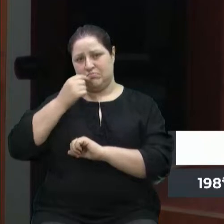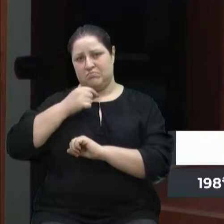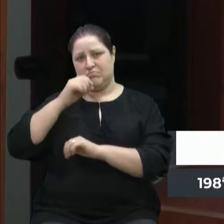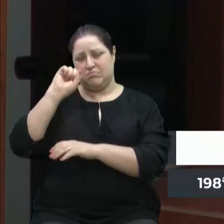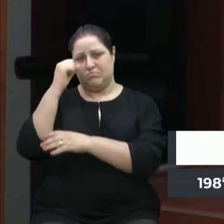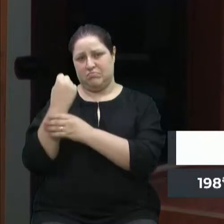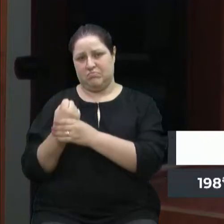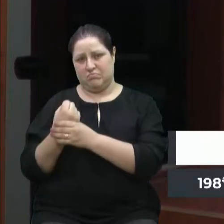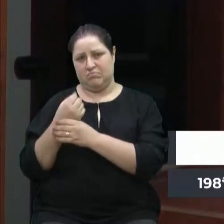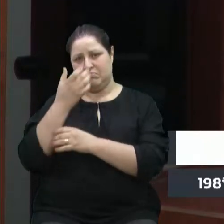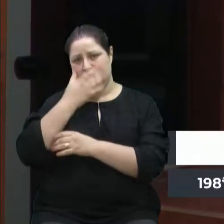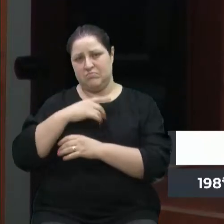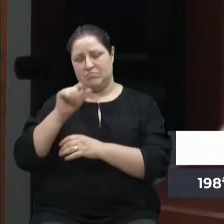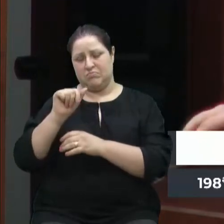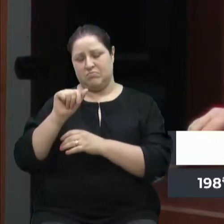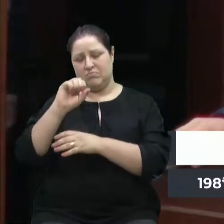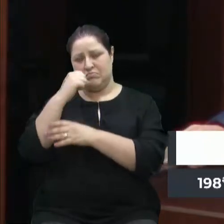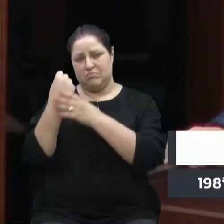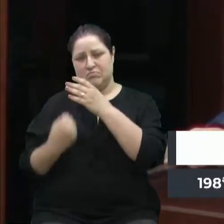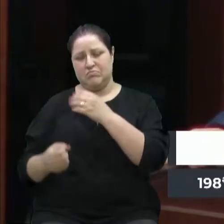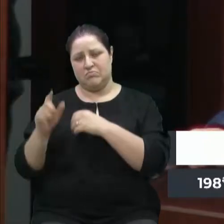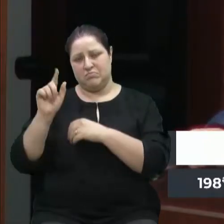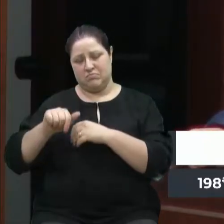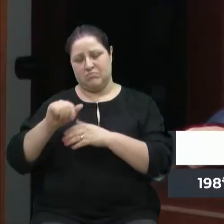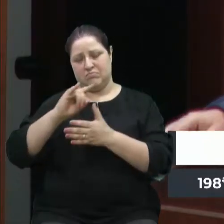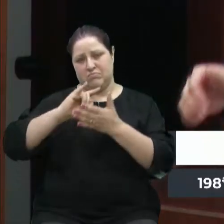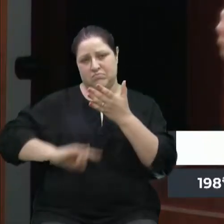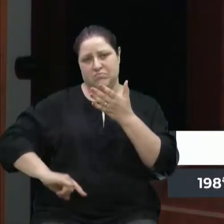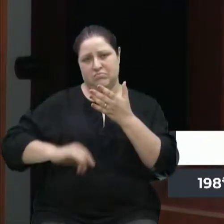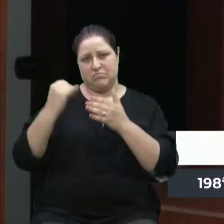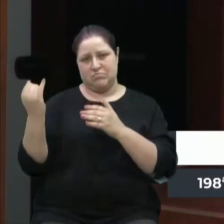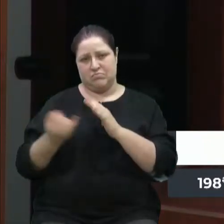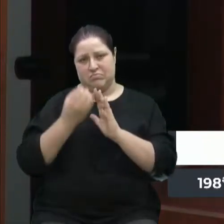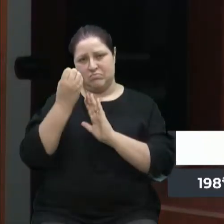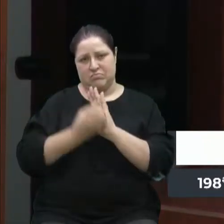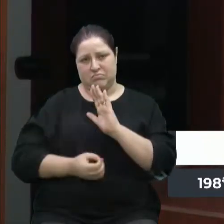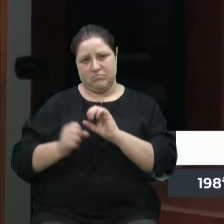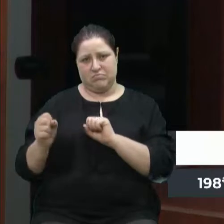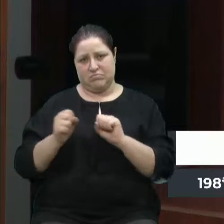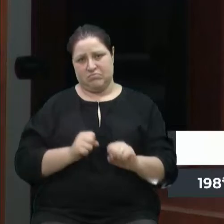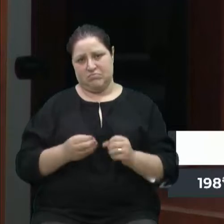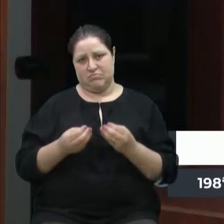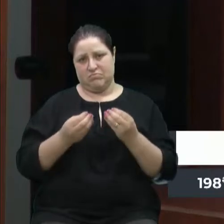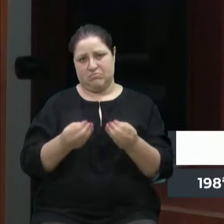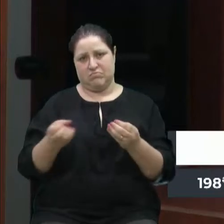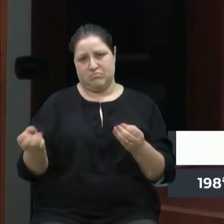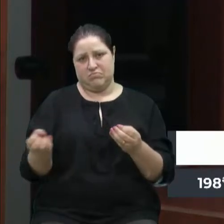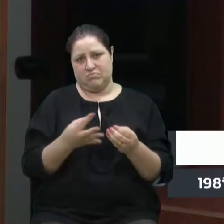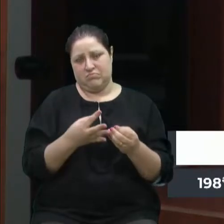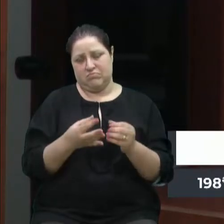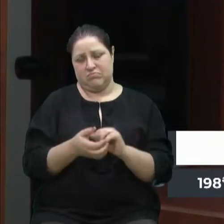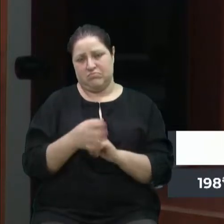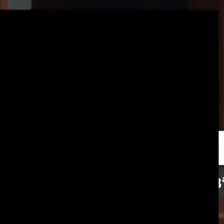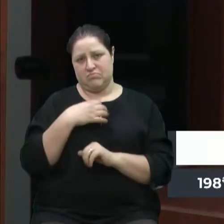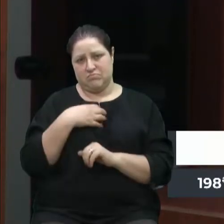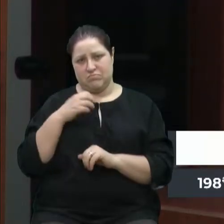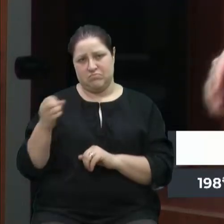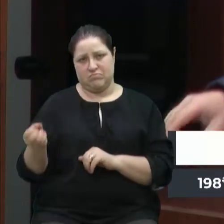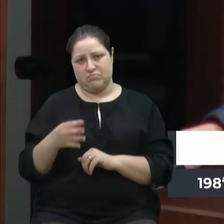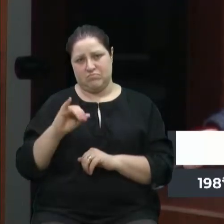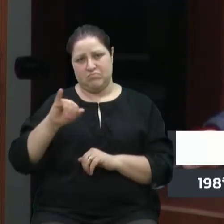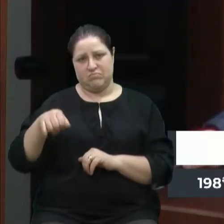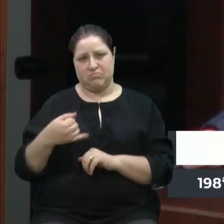é um ofício bem importante e interessante que pode dar uma nova cara, né, e uma nova